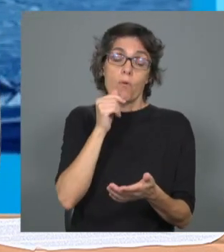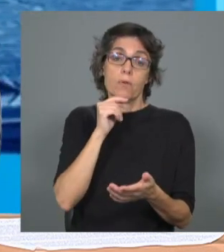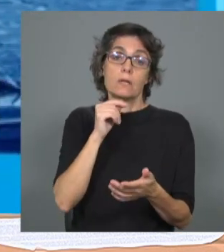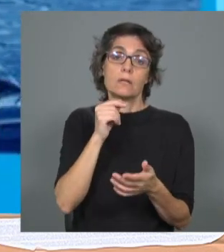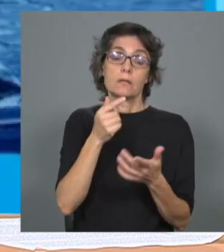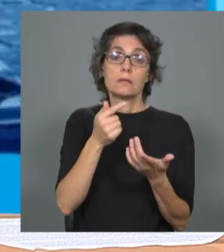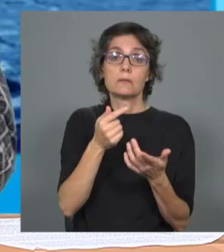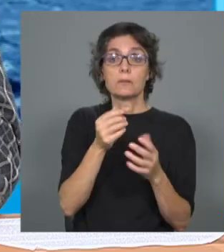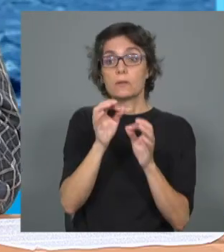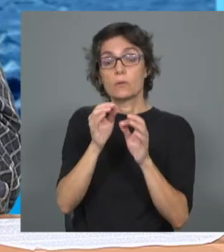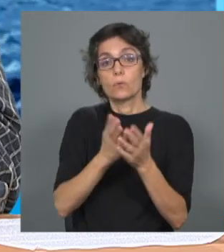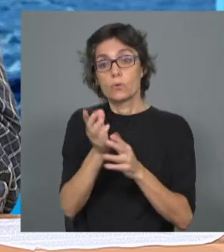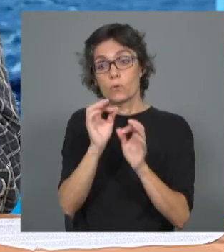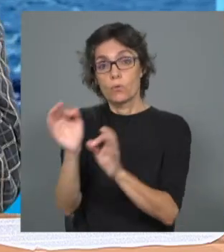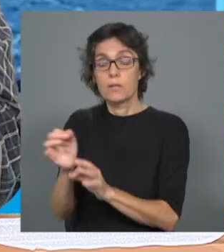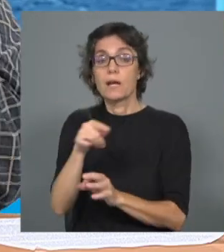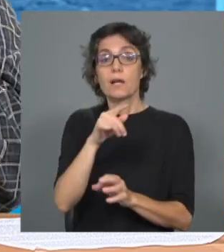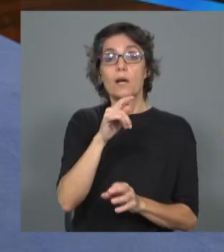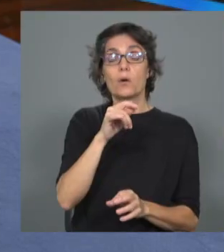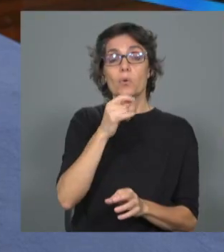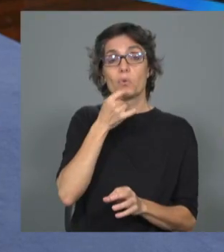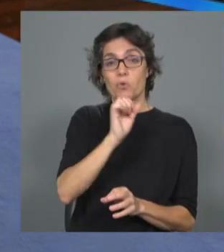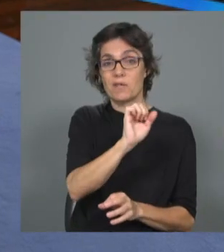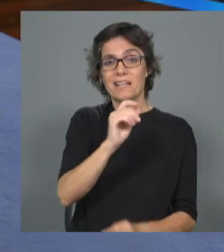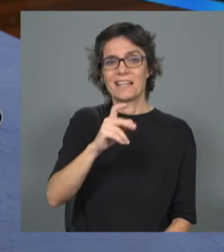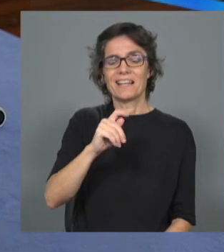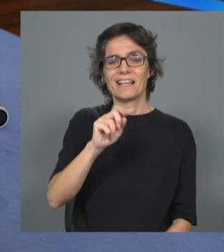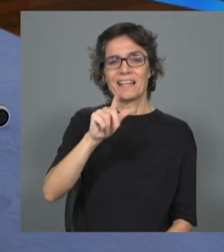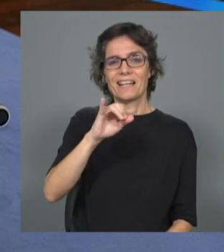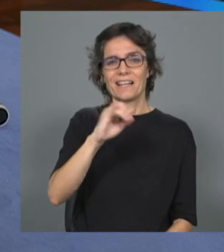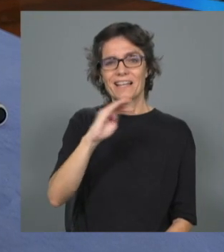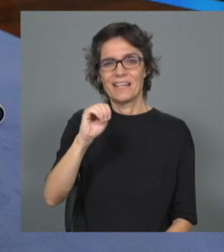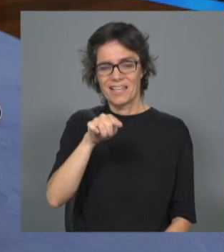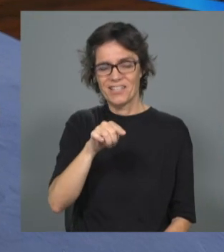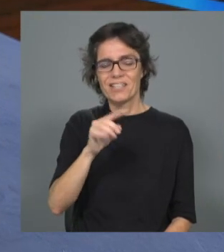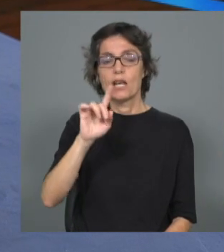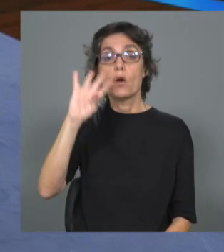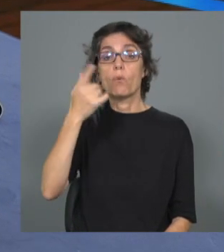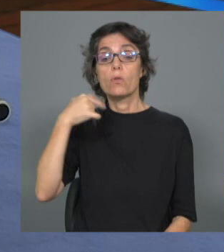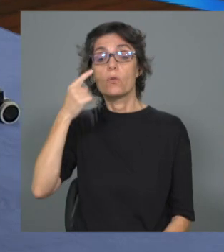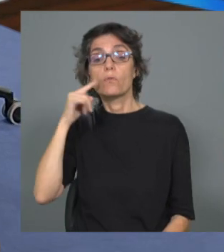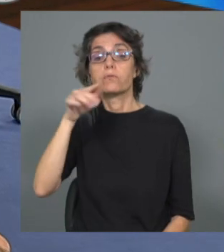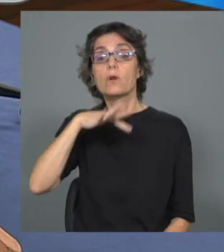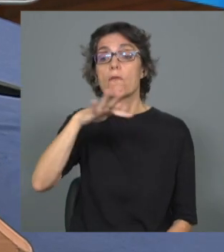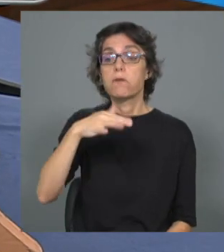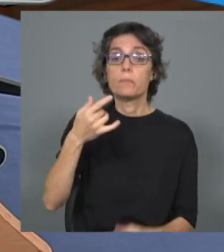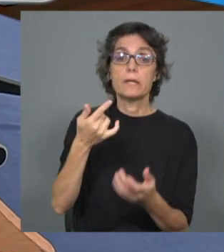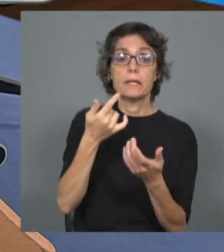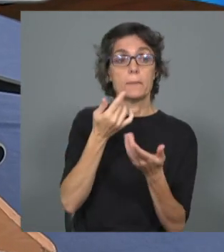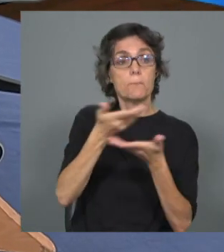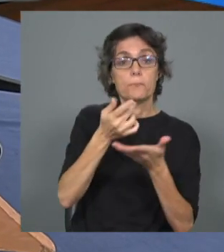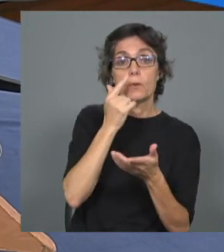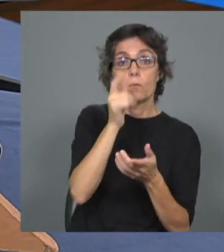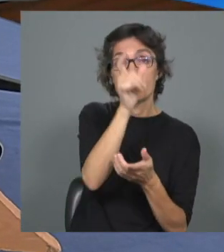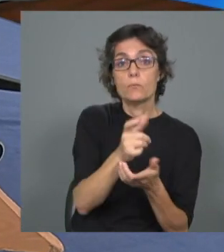dessas crianças. Até, por acaso, o nome chama-se Elias. É uma profecia. E quando chegámos lá para visitar esta família e este senhor,